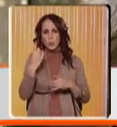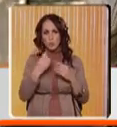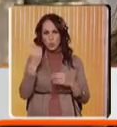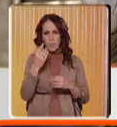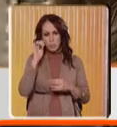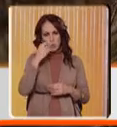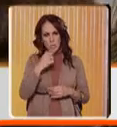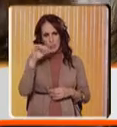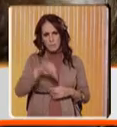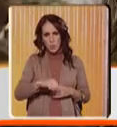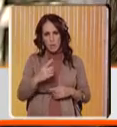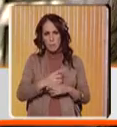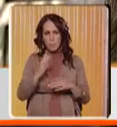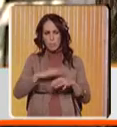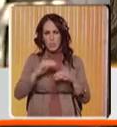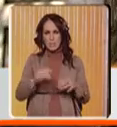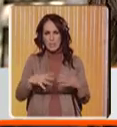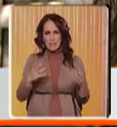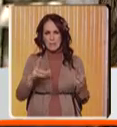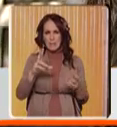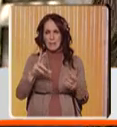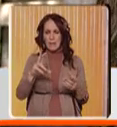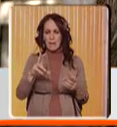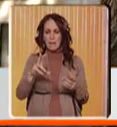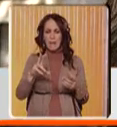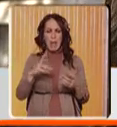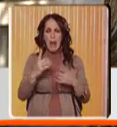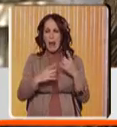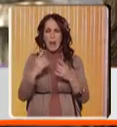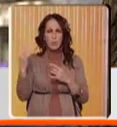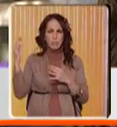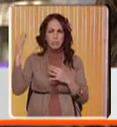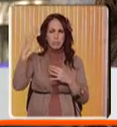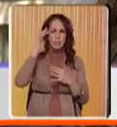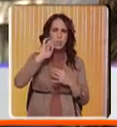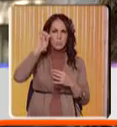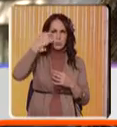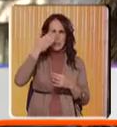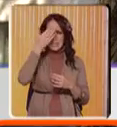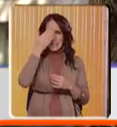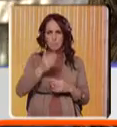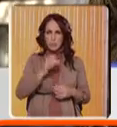mais. Os raios, que aquilo há de sair alguma coisa que prejudica